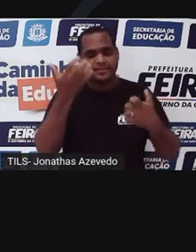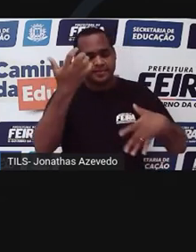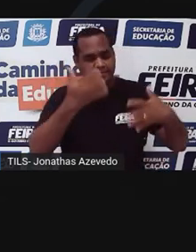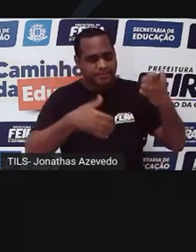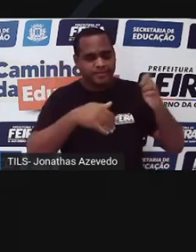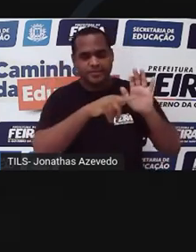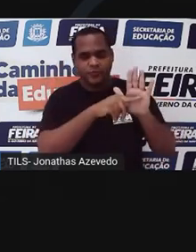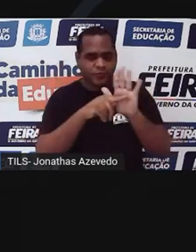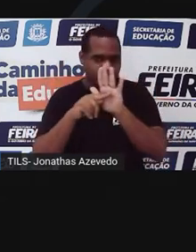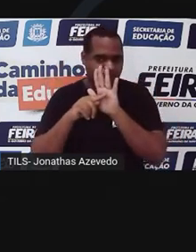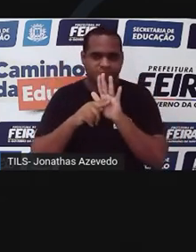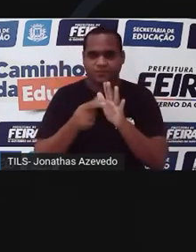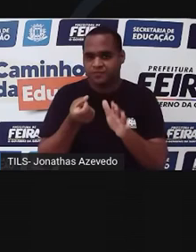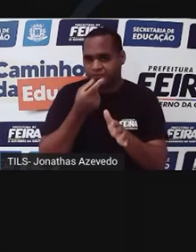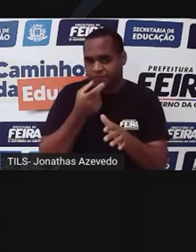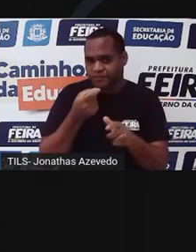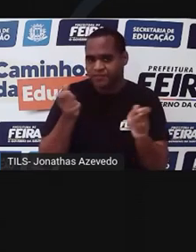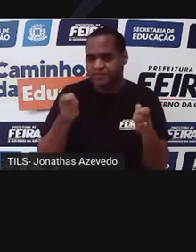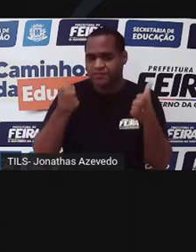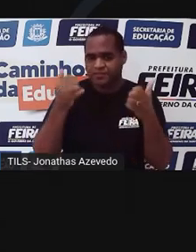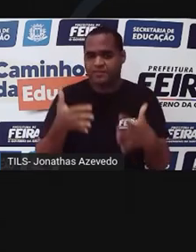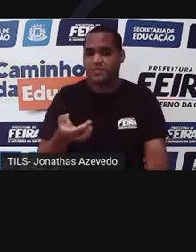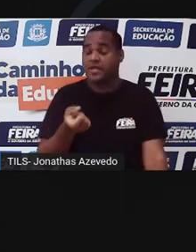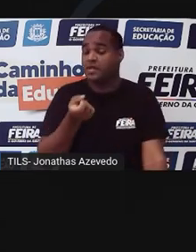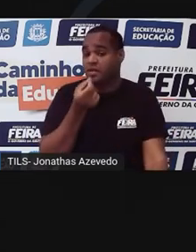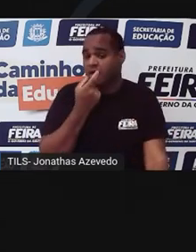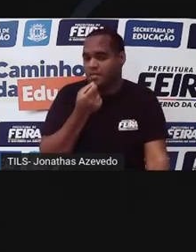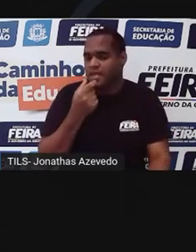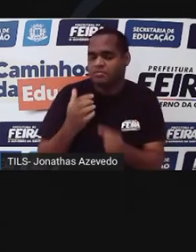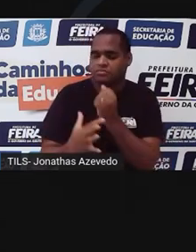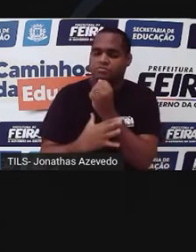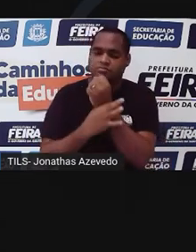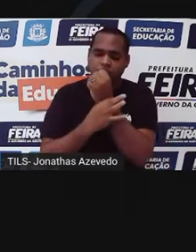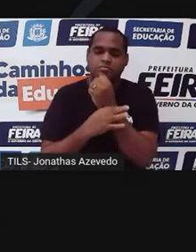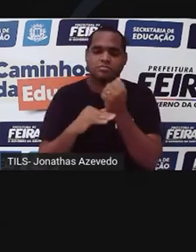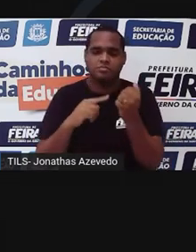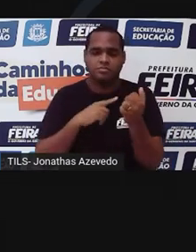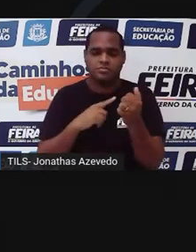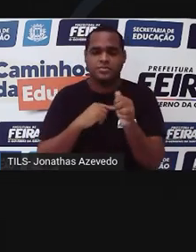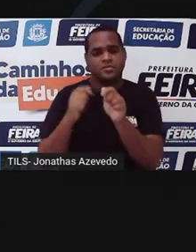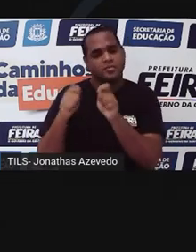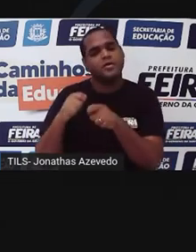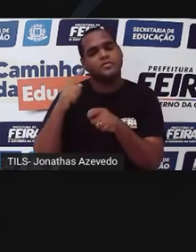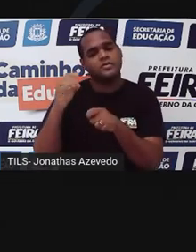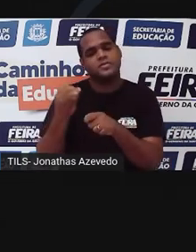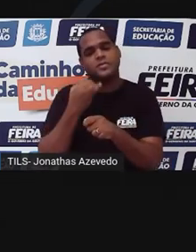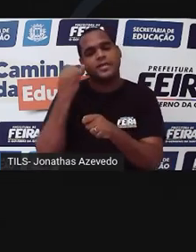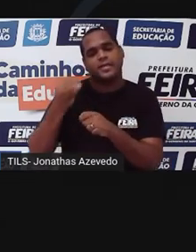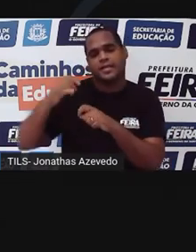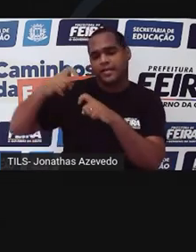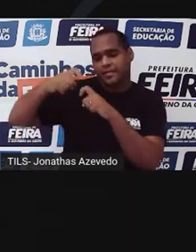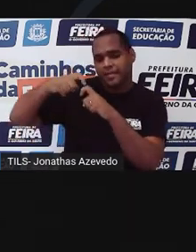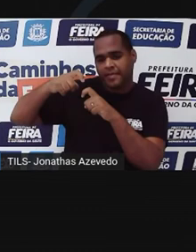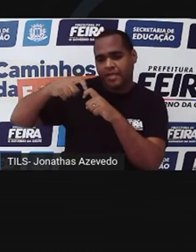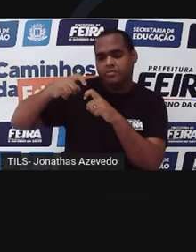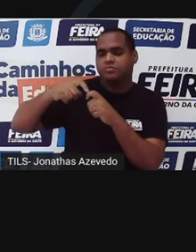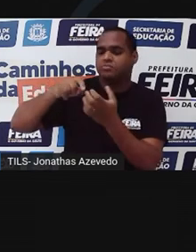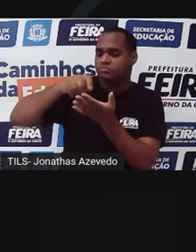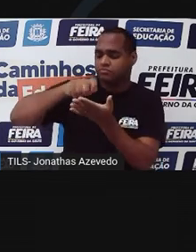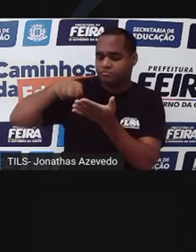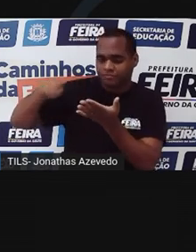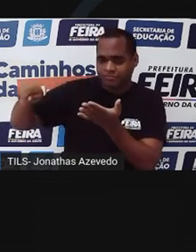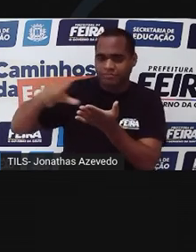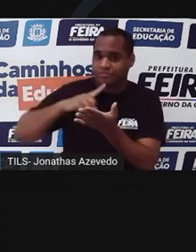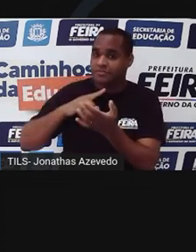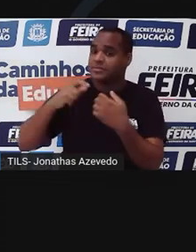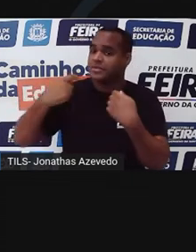desse método anticoncepcional as pílulas são seguras desde que sejam prescritas com Rigor os